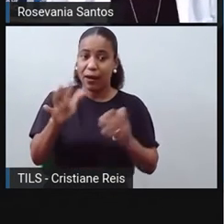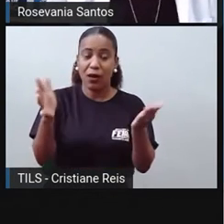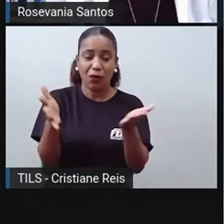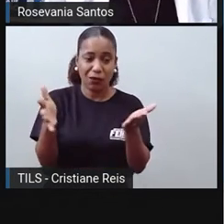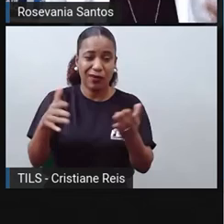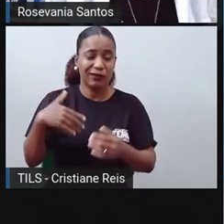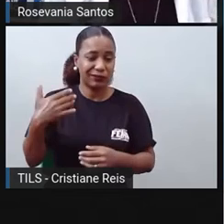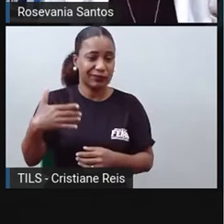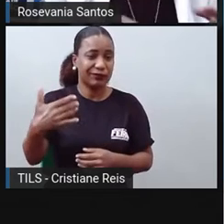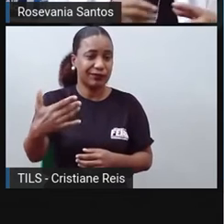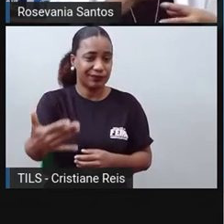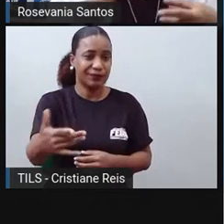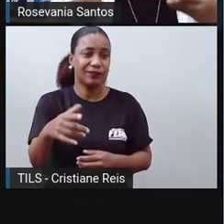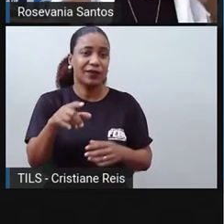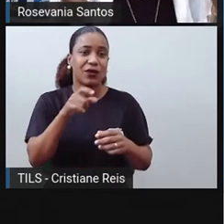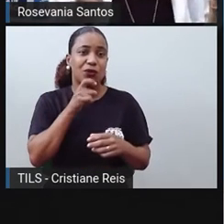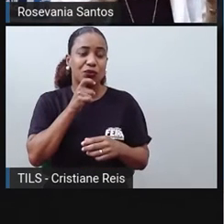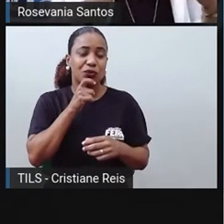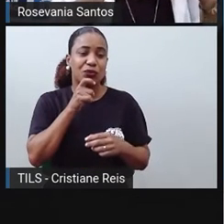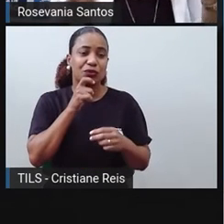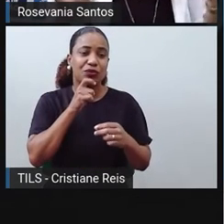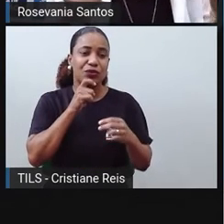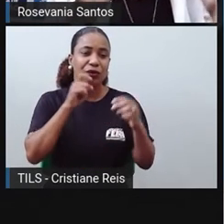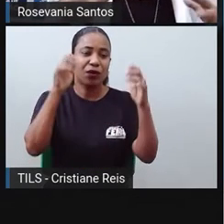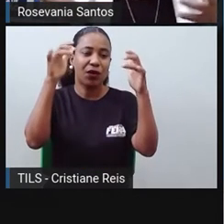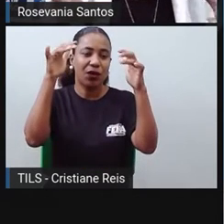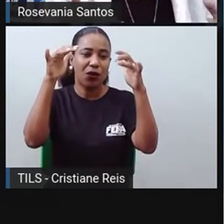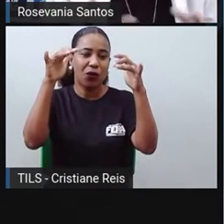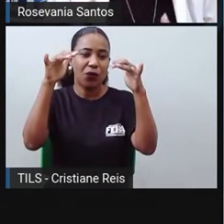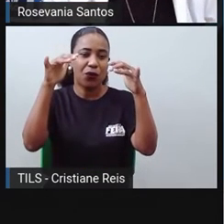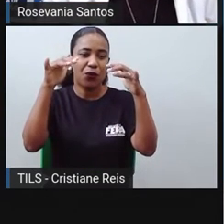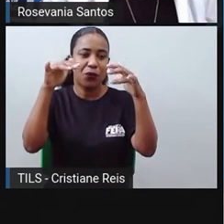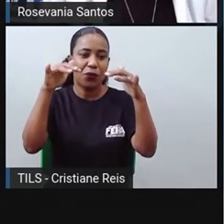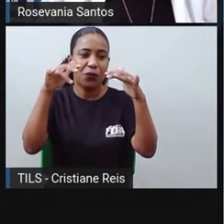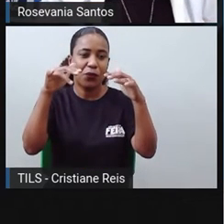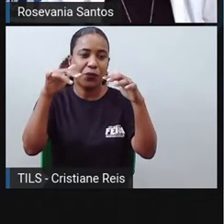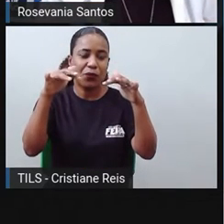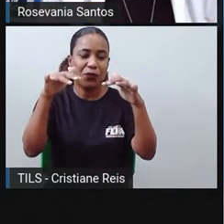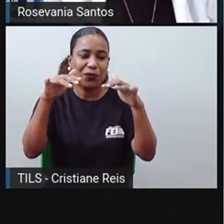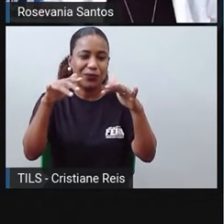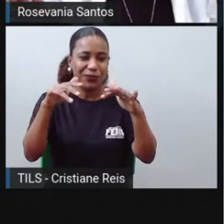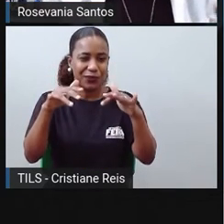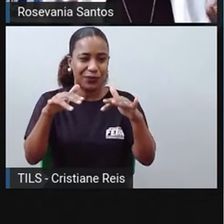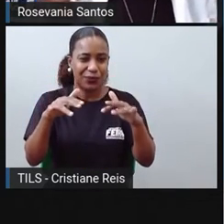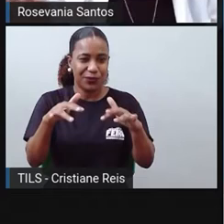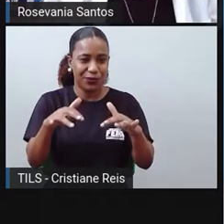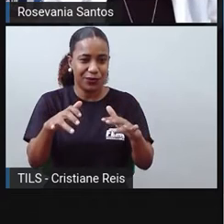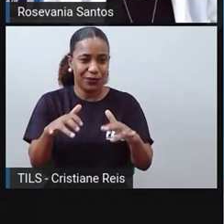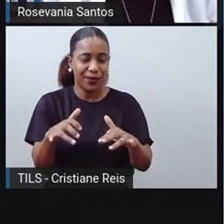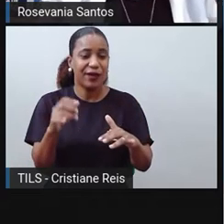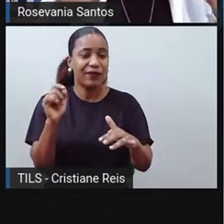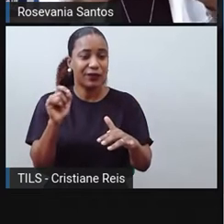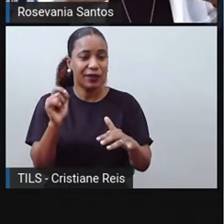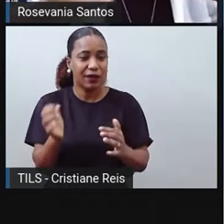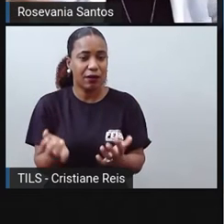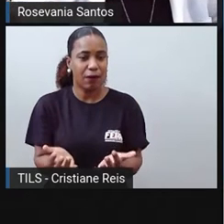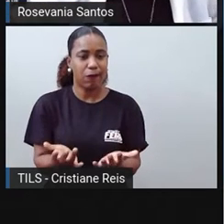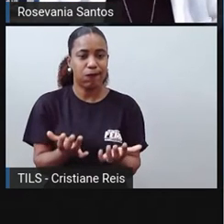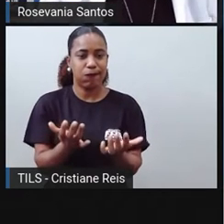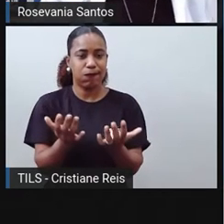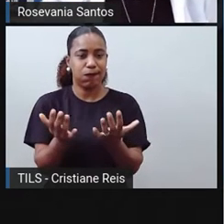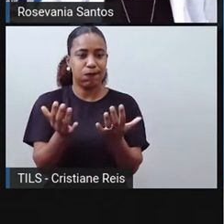delas, e esse derretimento forma aquele vaporzinho, aquele nevoeirozinho que a gente está acostumado. E aí você vê o sol lá o tempo todo, então